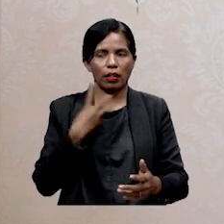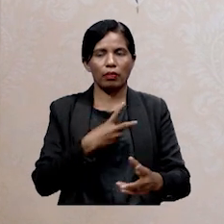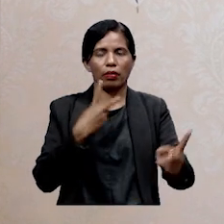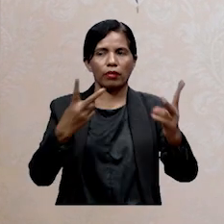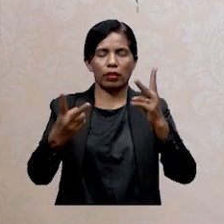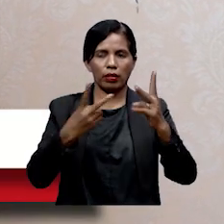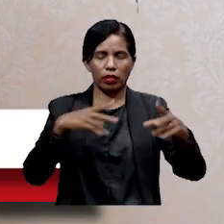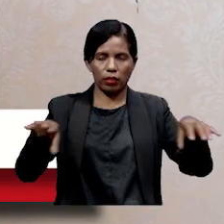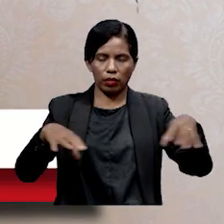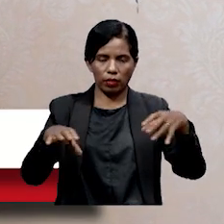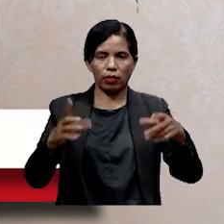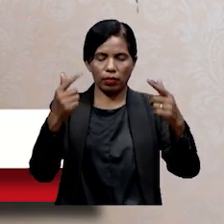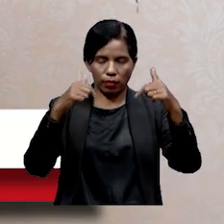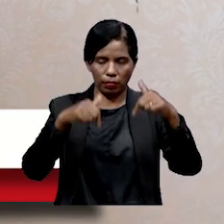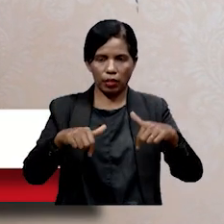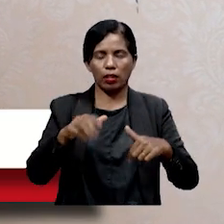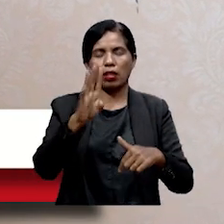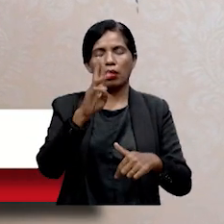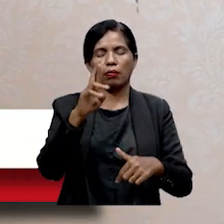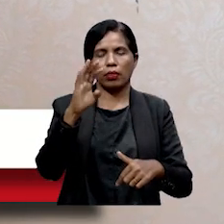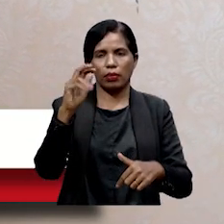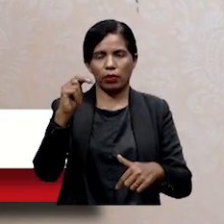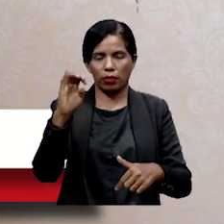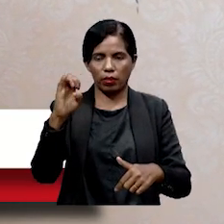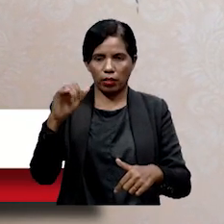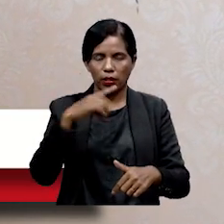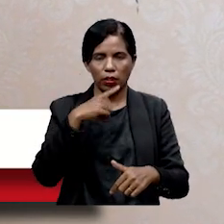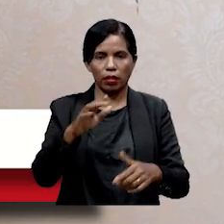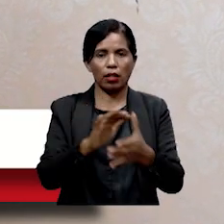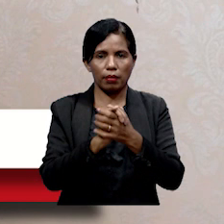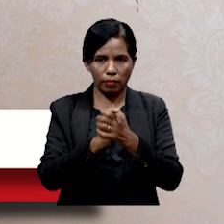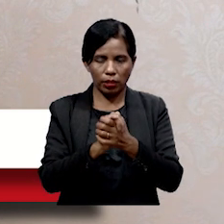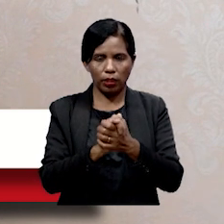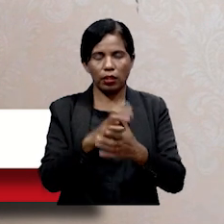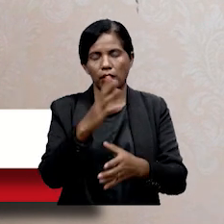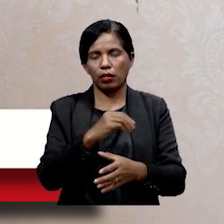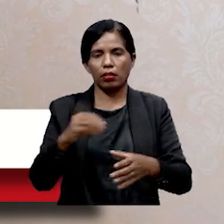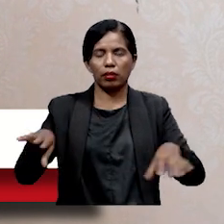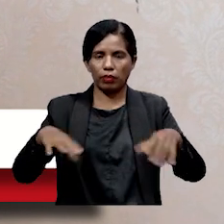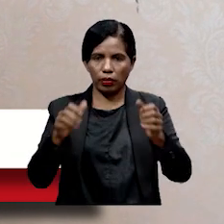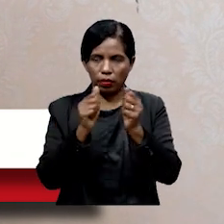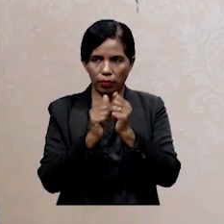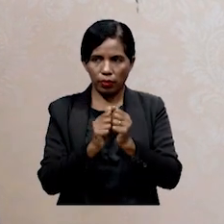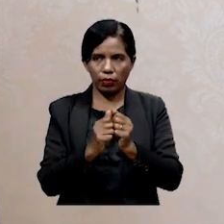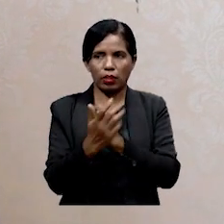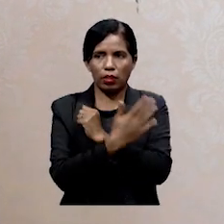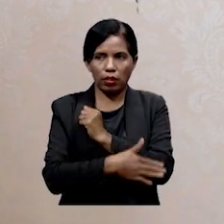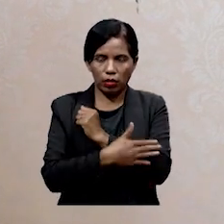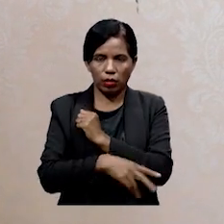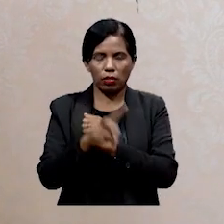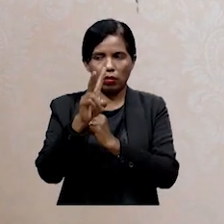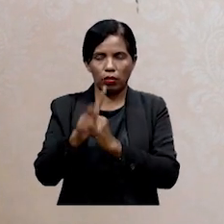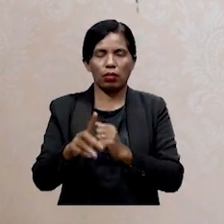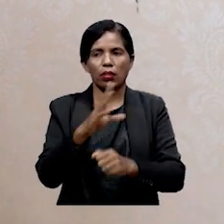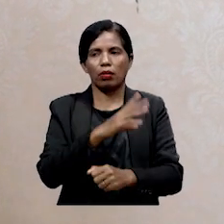mai Brunei e Darussalam, por isso a minha tem lutam relação bilateral entre países ruanes, no mos